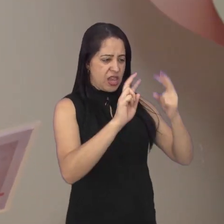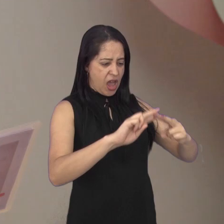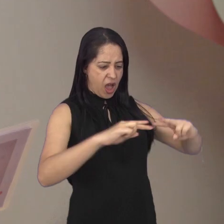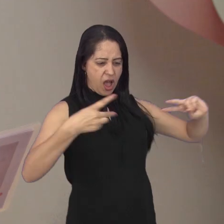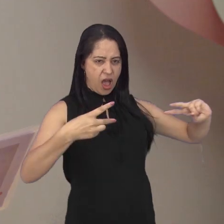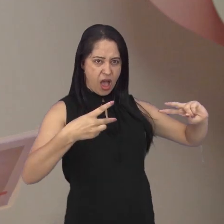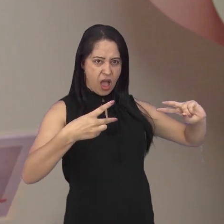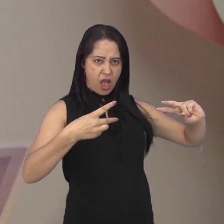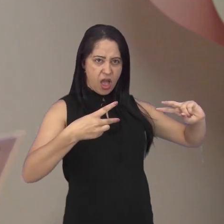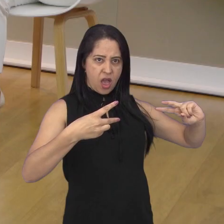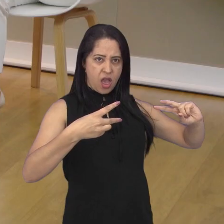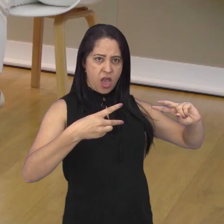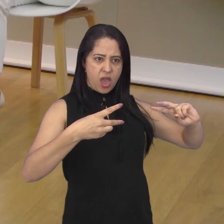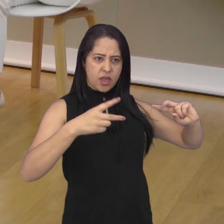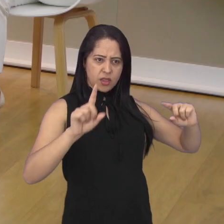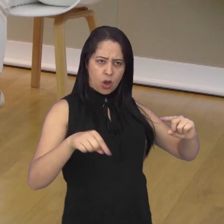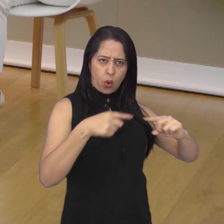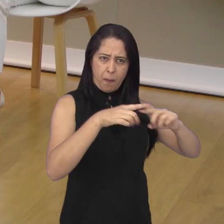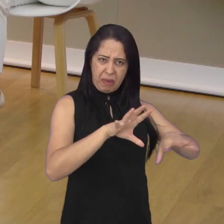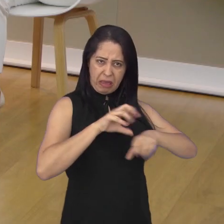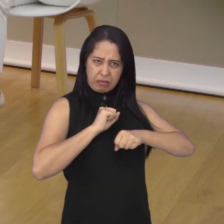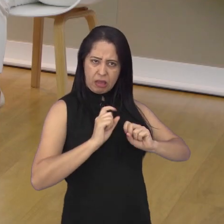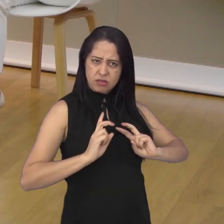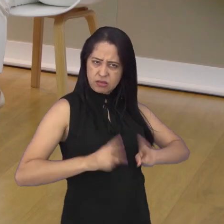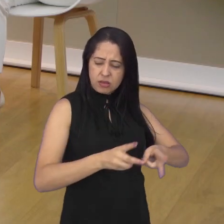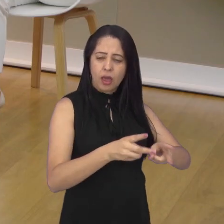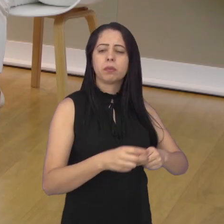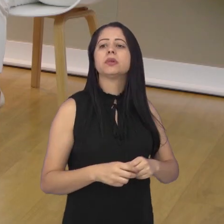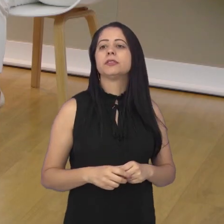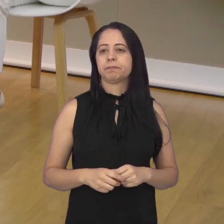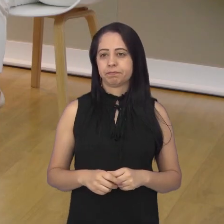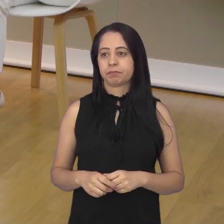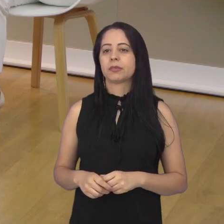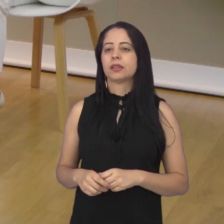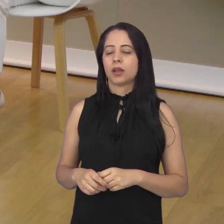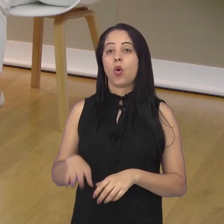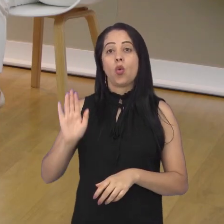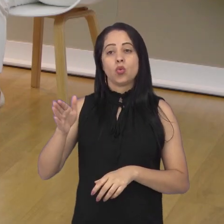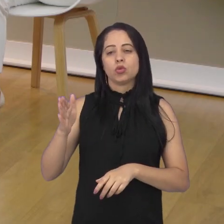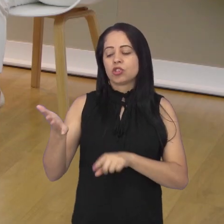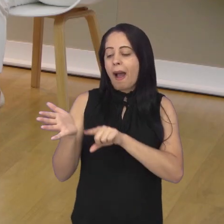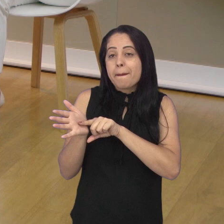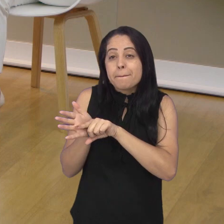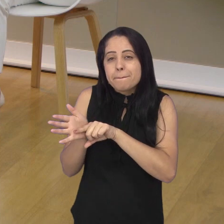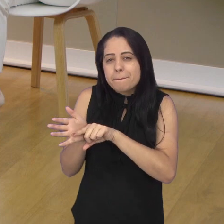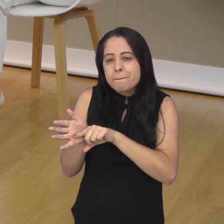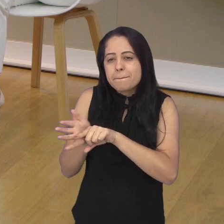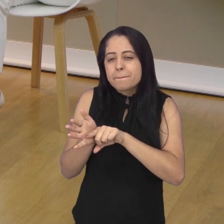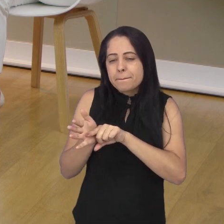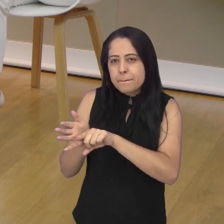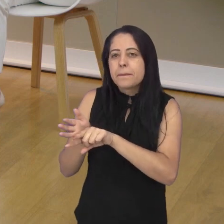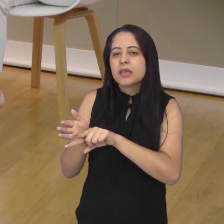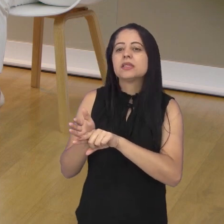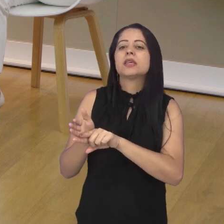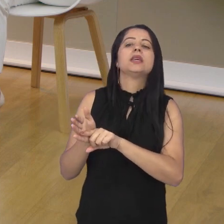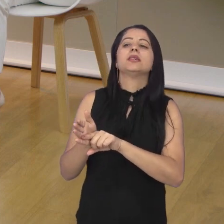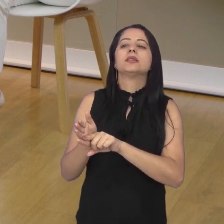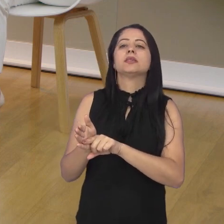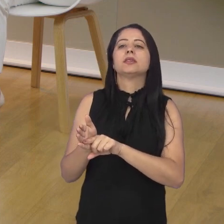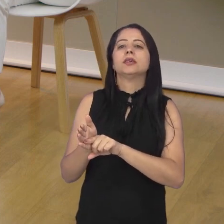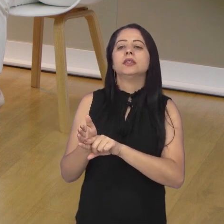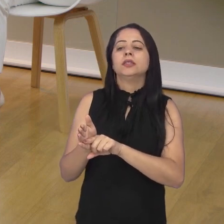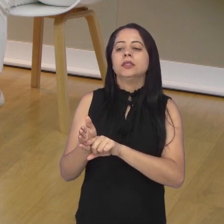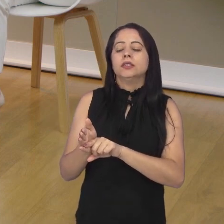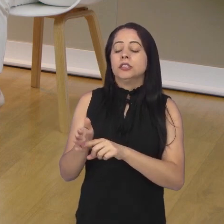questão genética? Então sim. Então, o que a gente tem? A gente tem um estudo que foi feito para saber, assim, qual é a